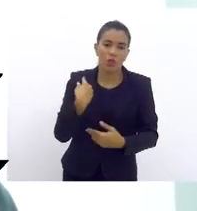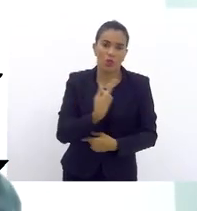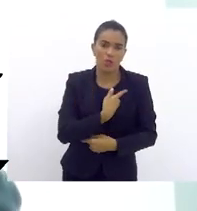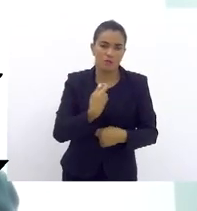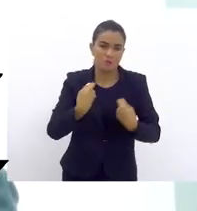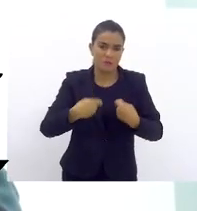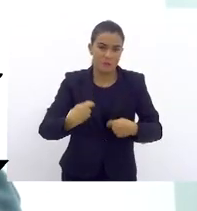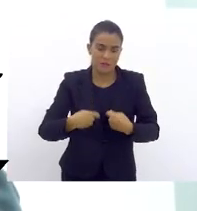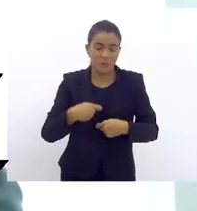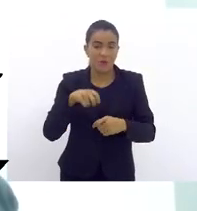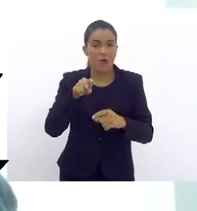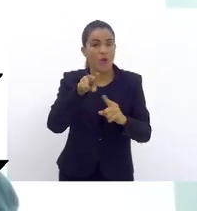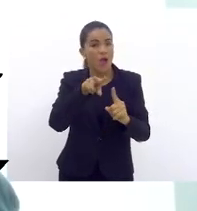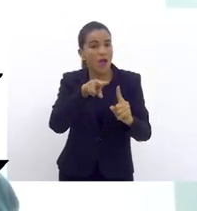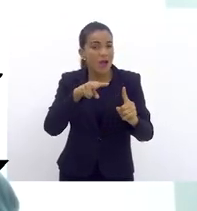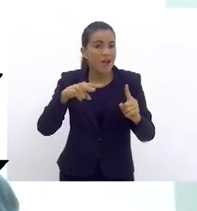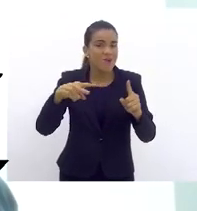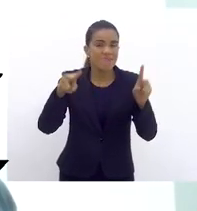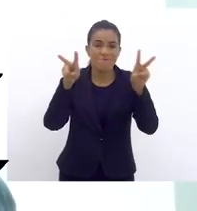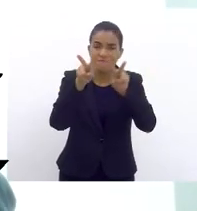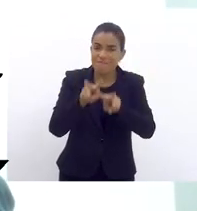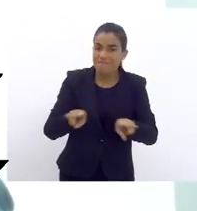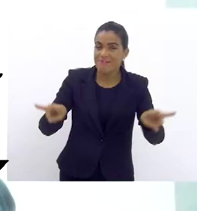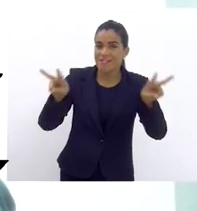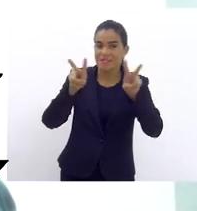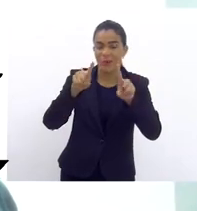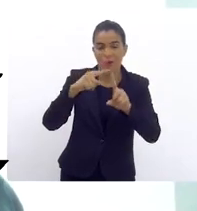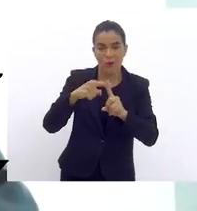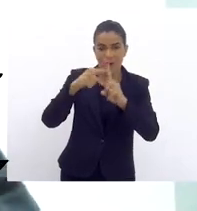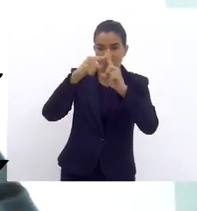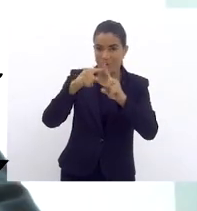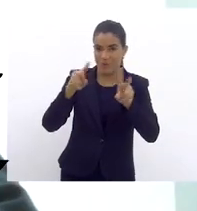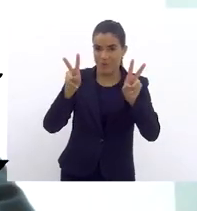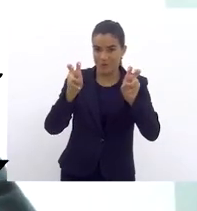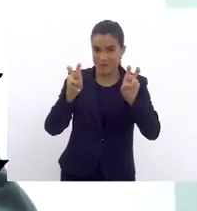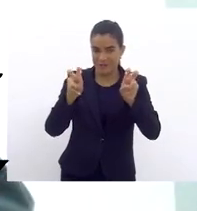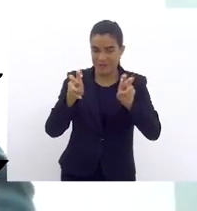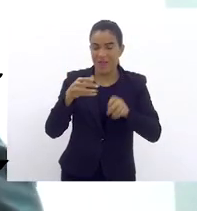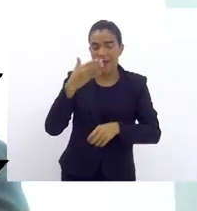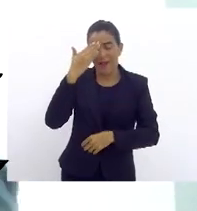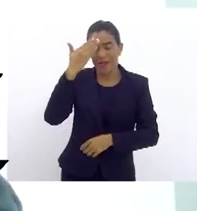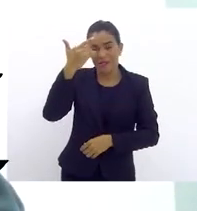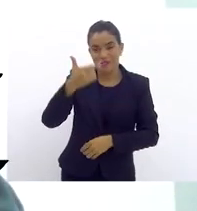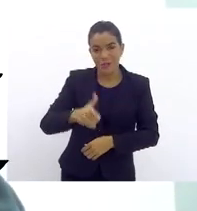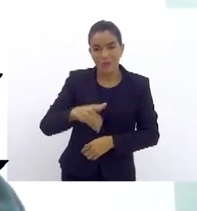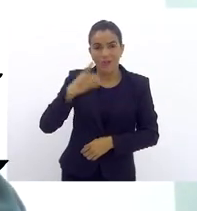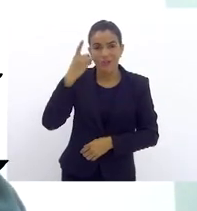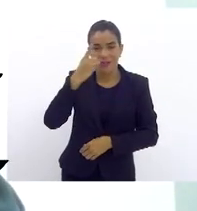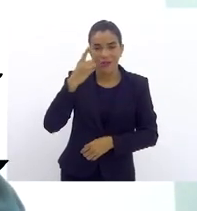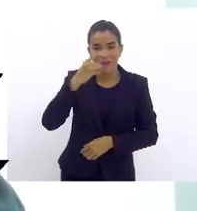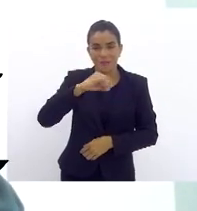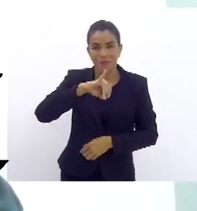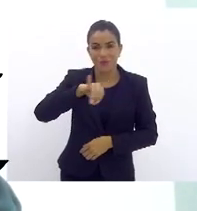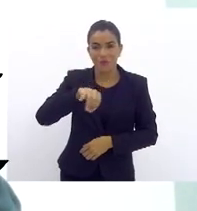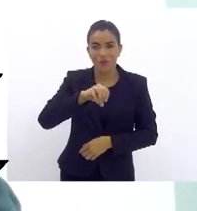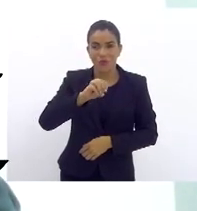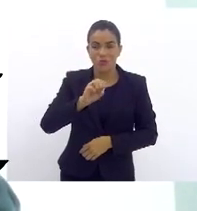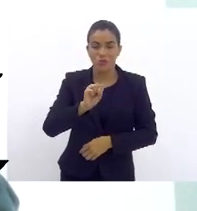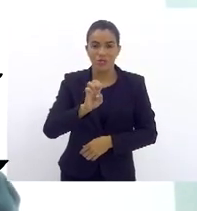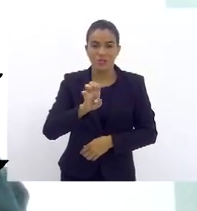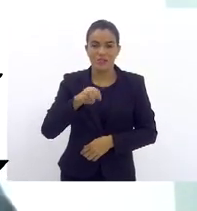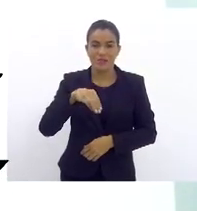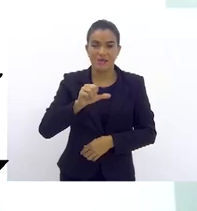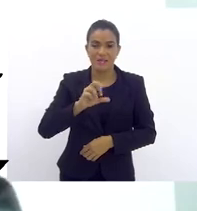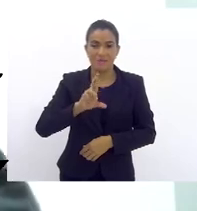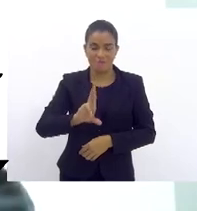sobretudo também uma visão vamos otimista do assunto então agradeço mais uma vez o Deputado José Mário é uma vez coloca a